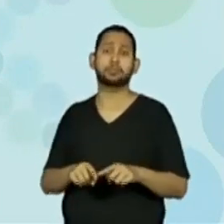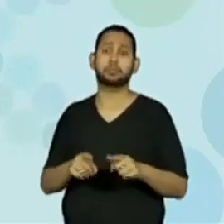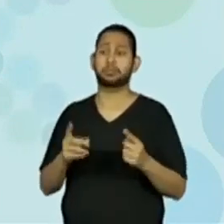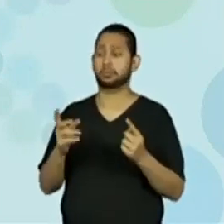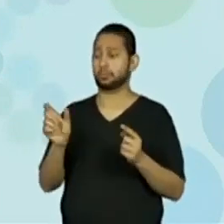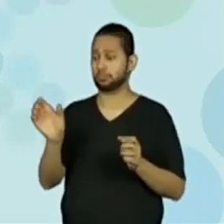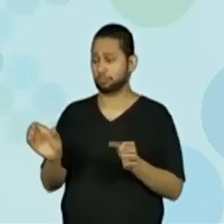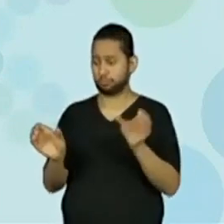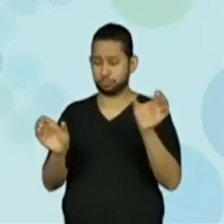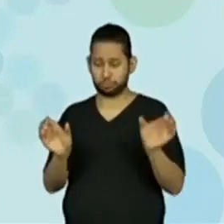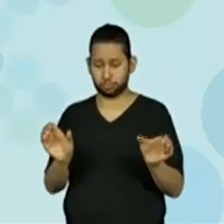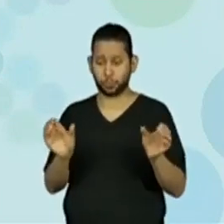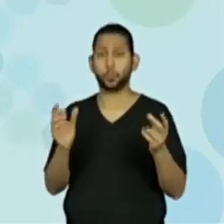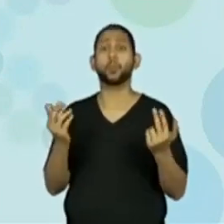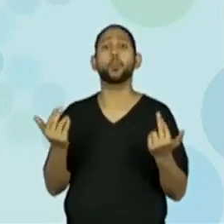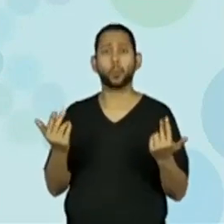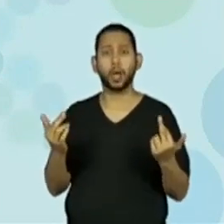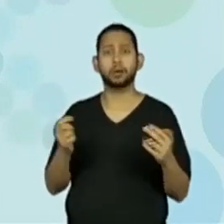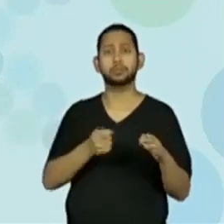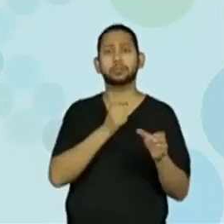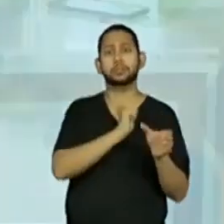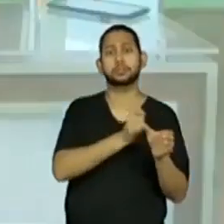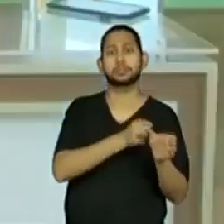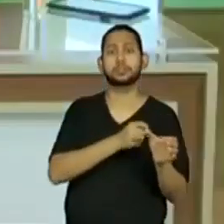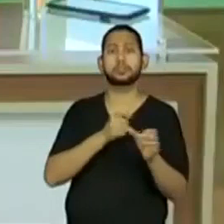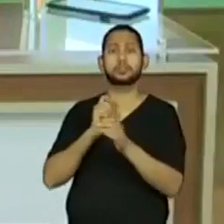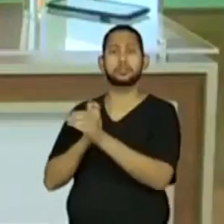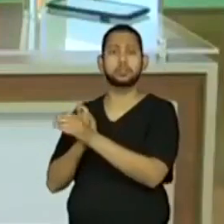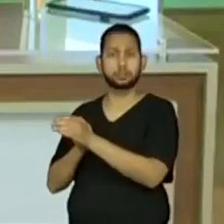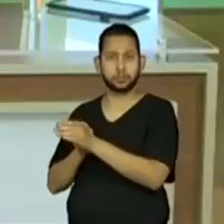iguais. Então, nós temos aqui